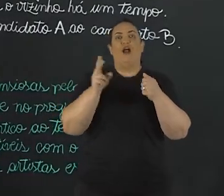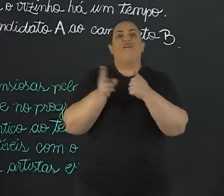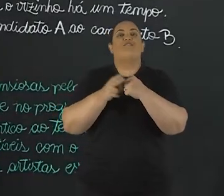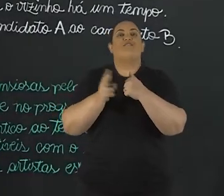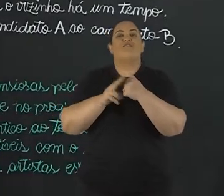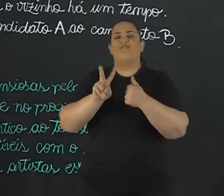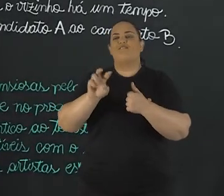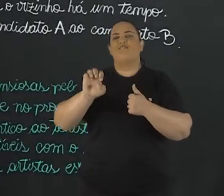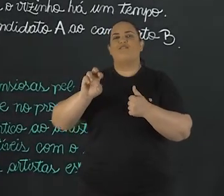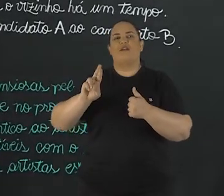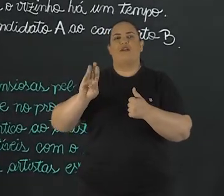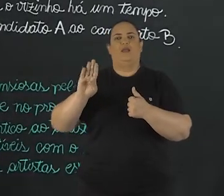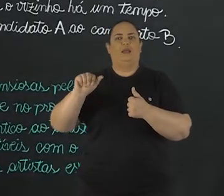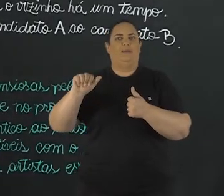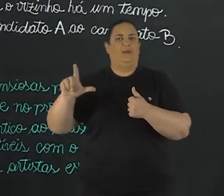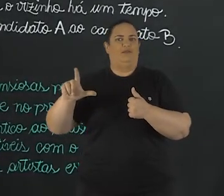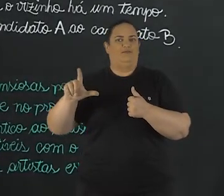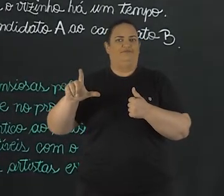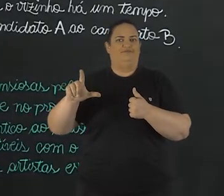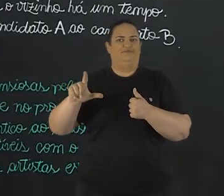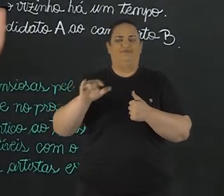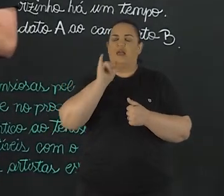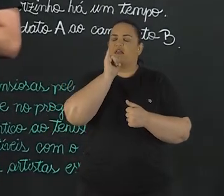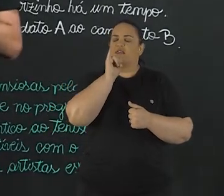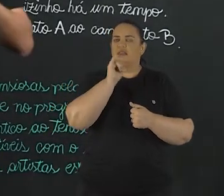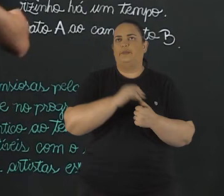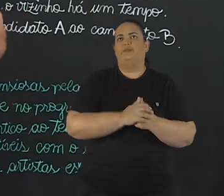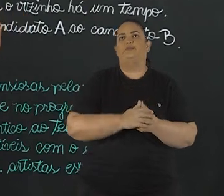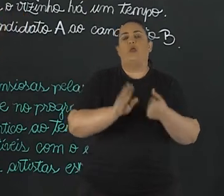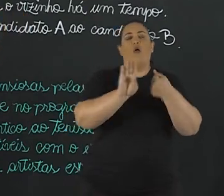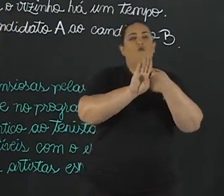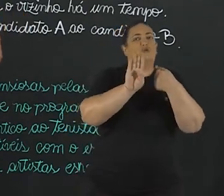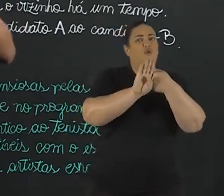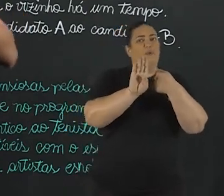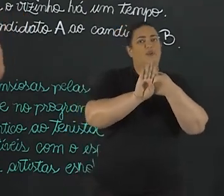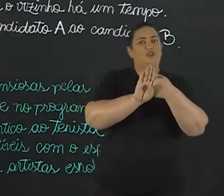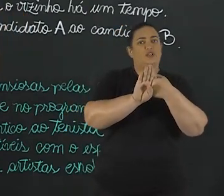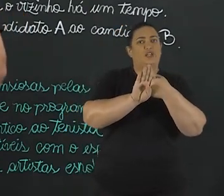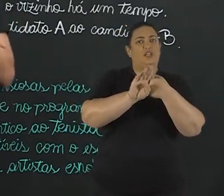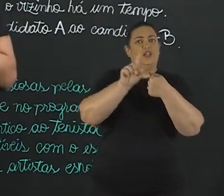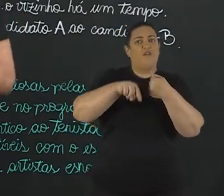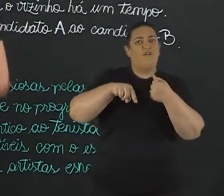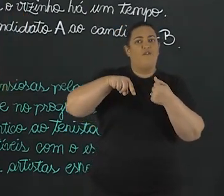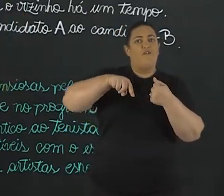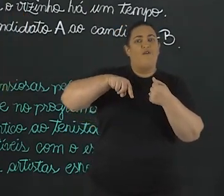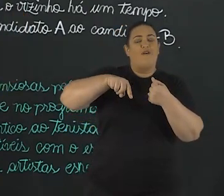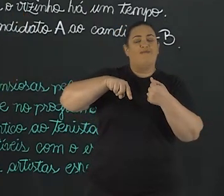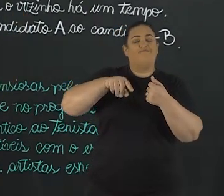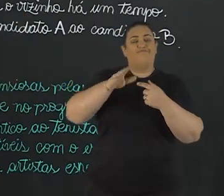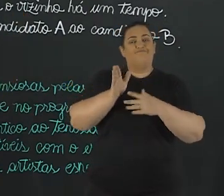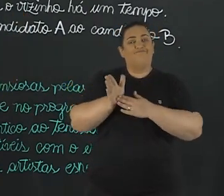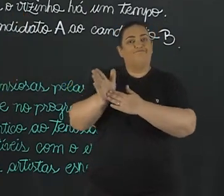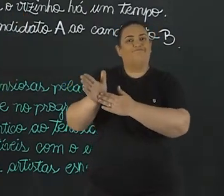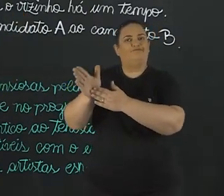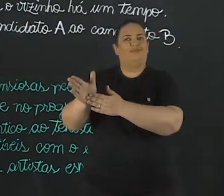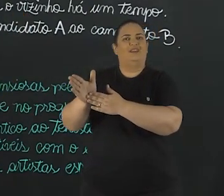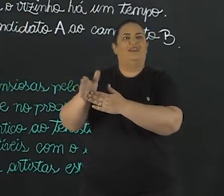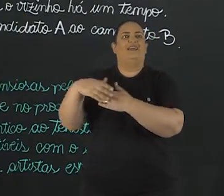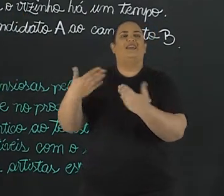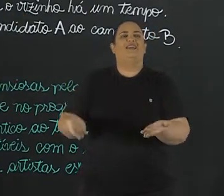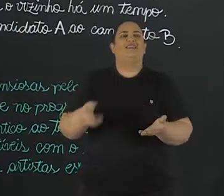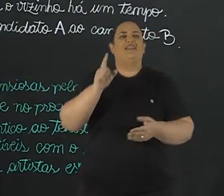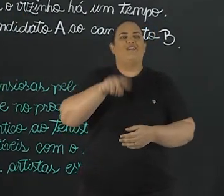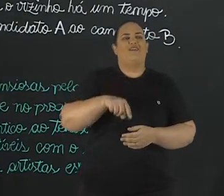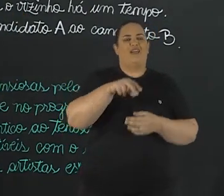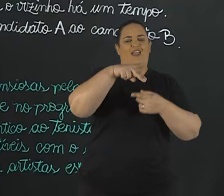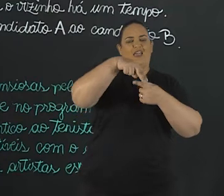Se o substantivo é o termo regente, ou seja, se ele é o guia, se ele que comanda essa relação, a gente chama isso de